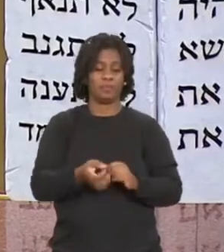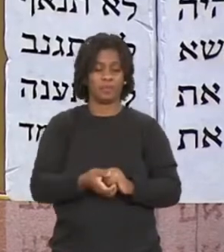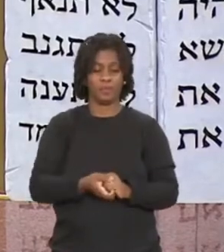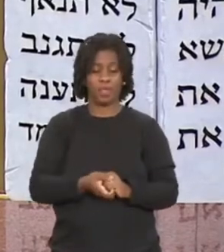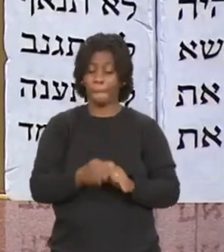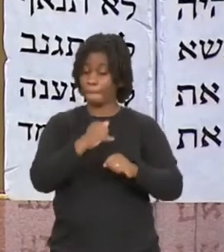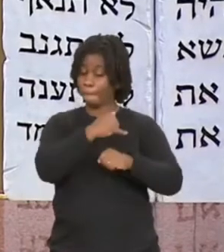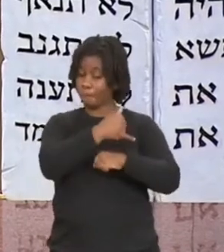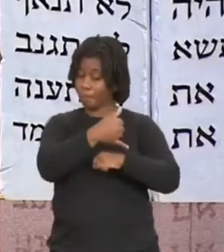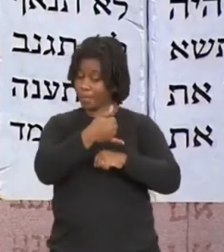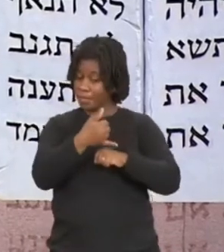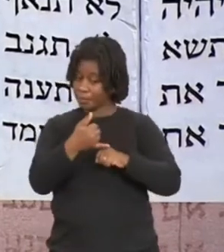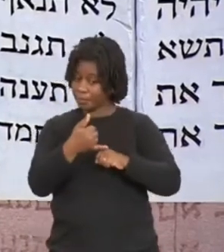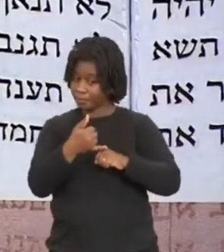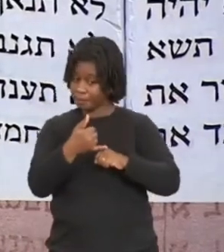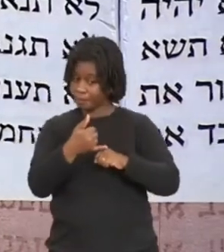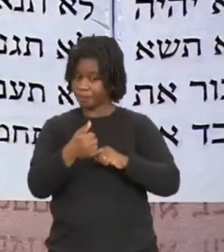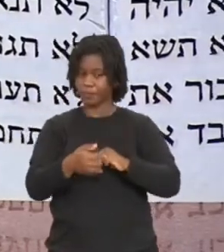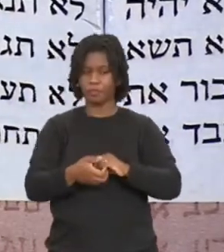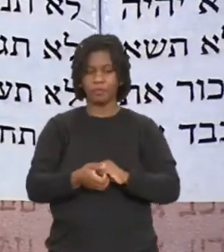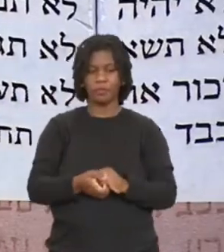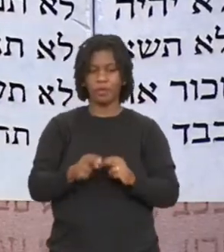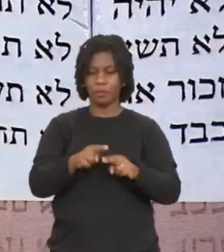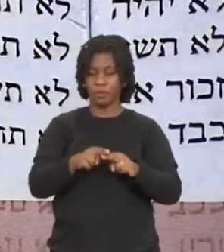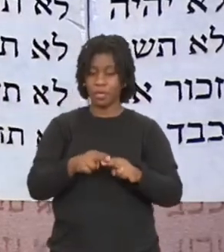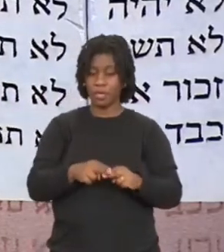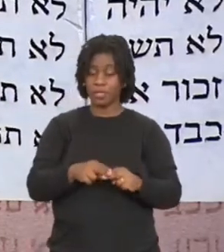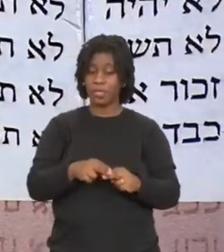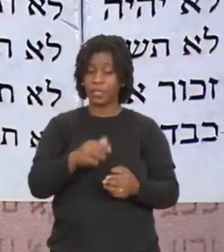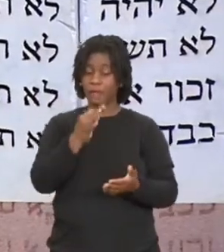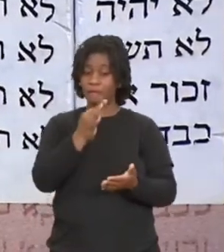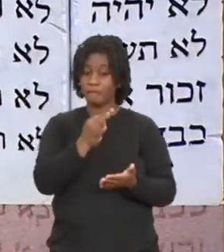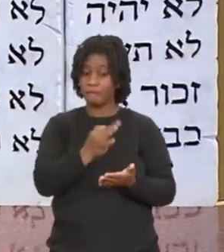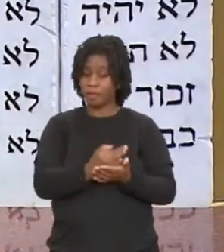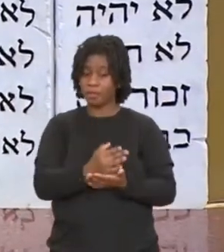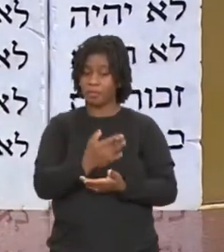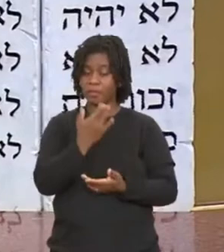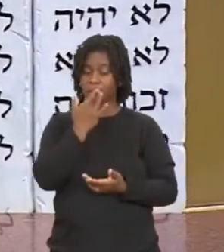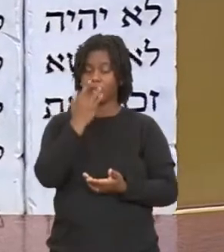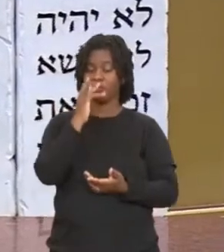Jacó, por causa da falta de temor,